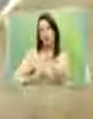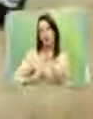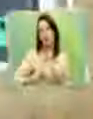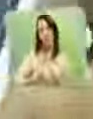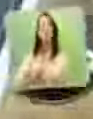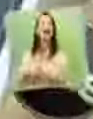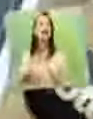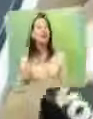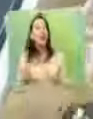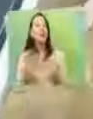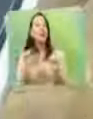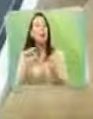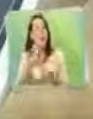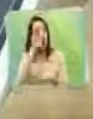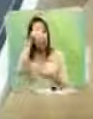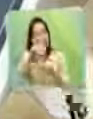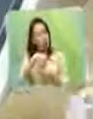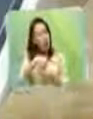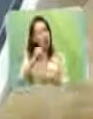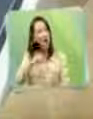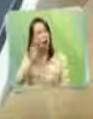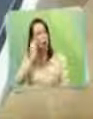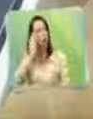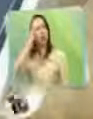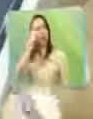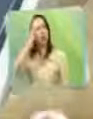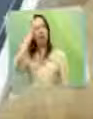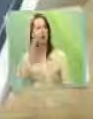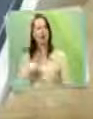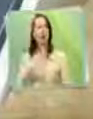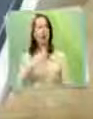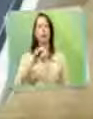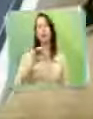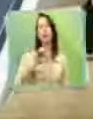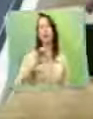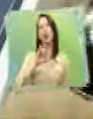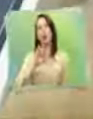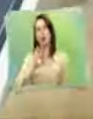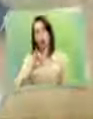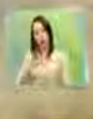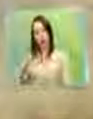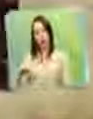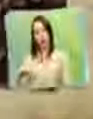O voto é um instrumento principal dos direitos políticos.